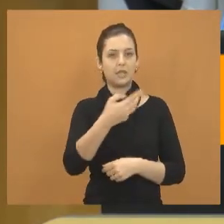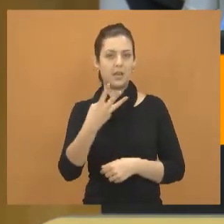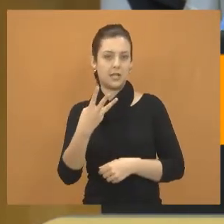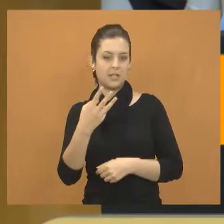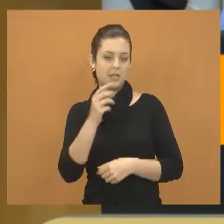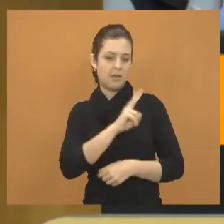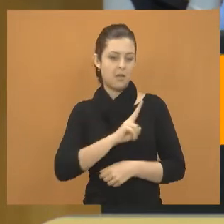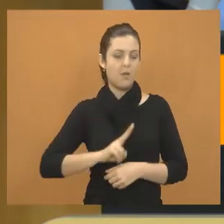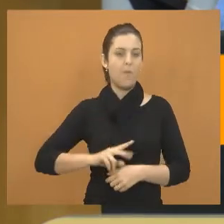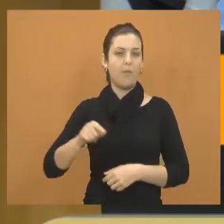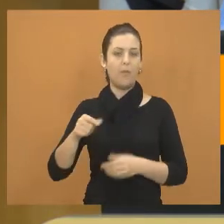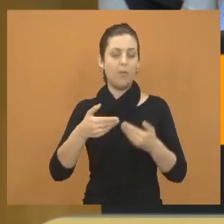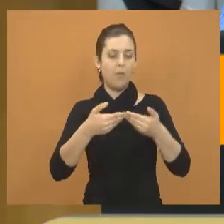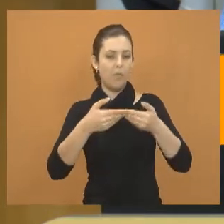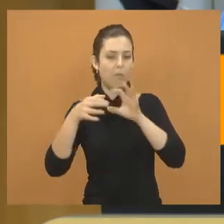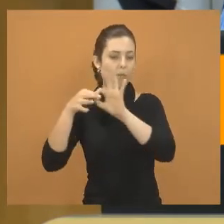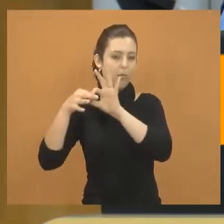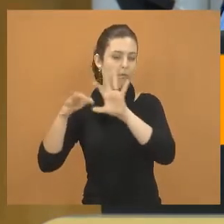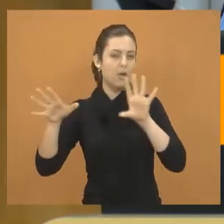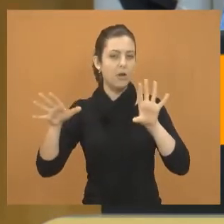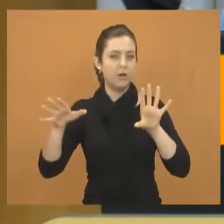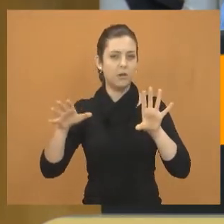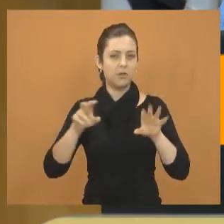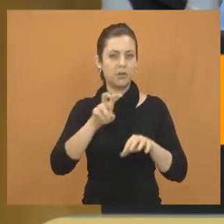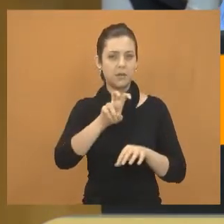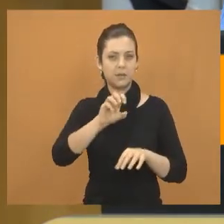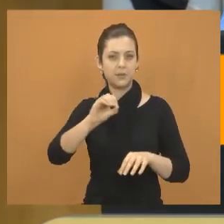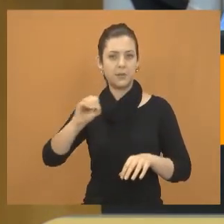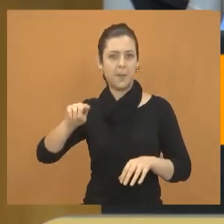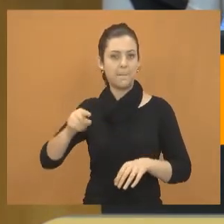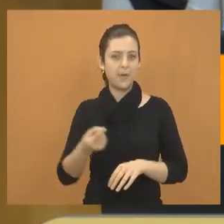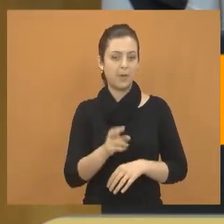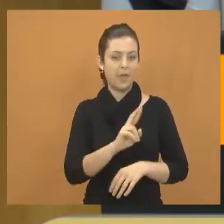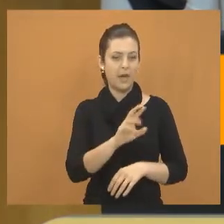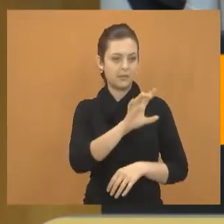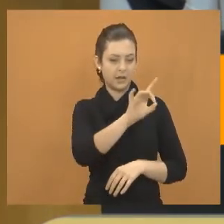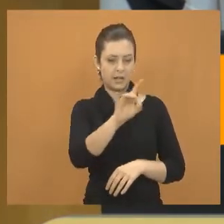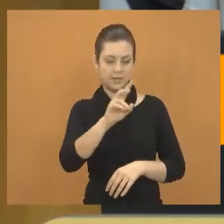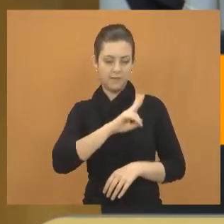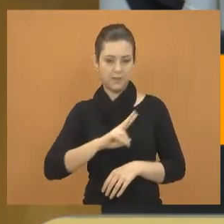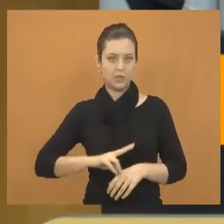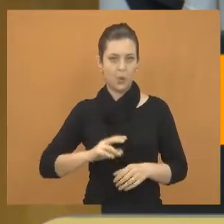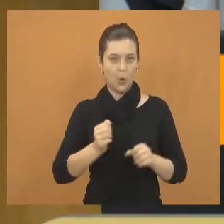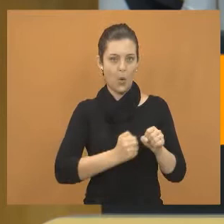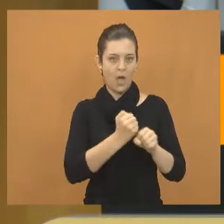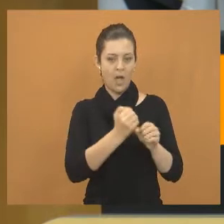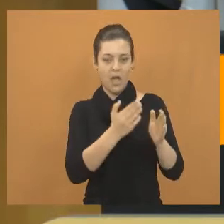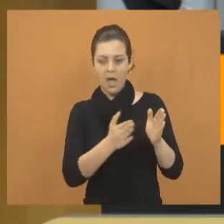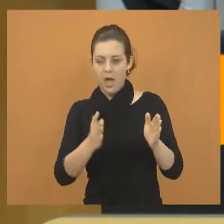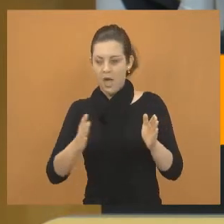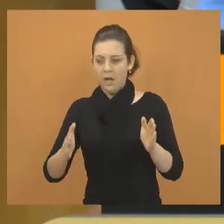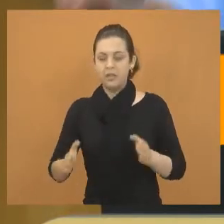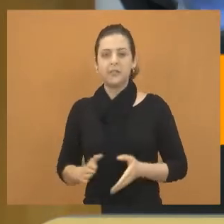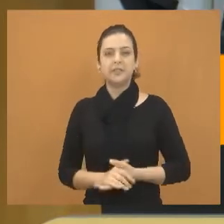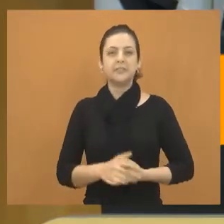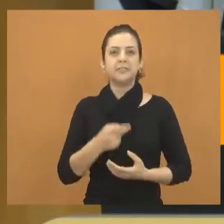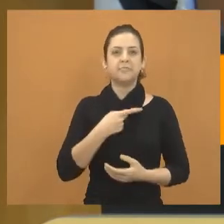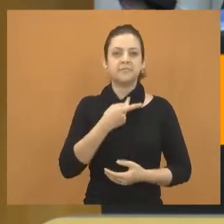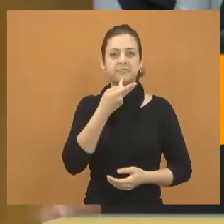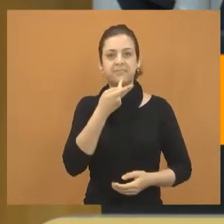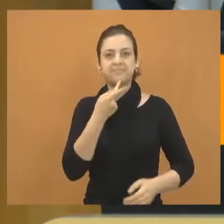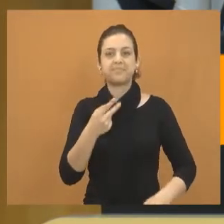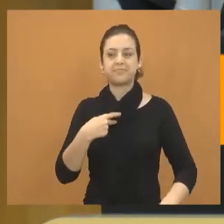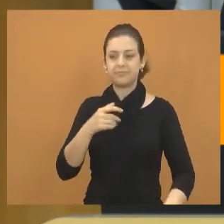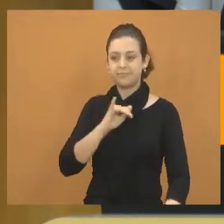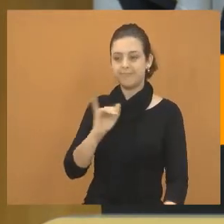vereadores, e que ele abrisse mão, R$500 mil para cada vereador todo ano. Aí eu estava dizendo